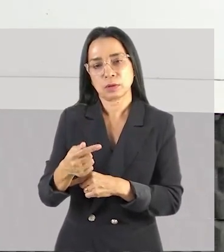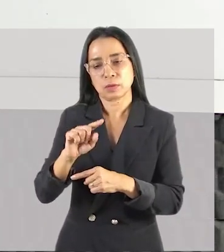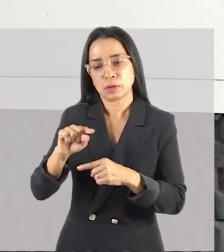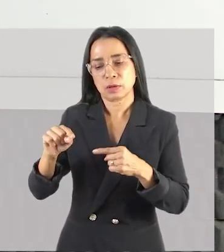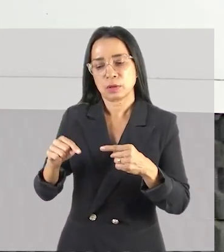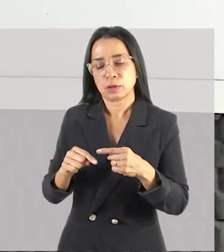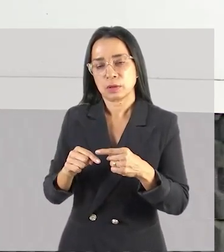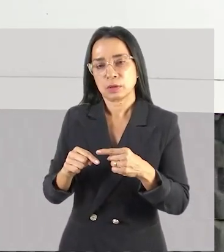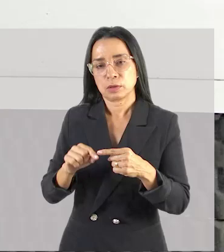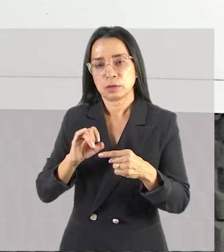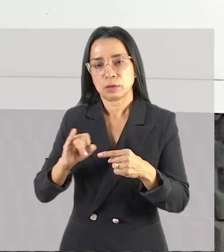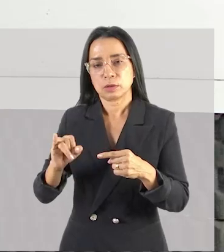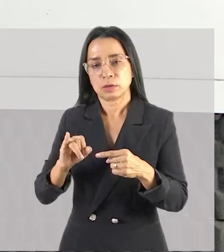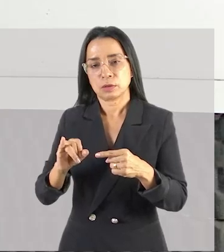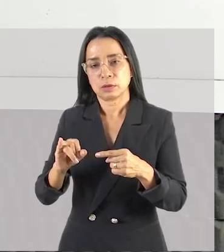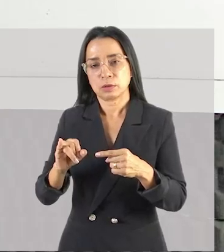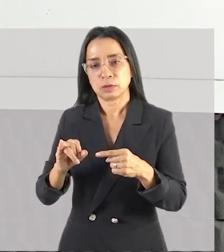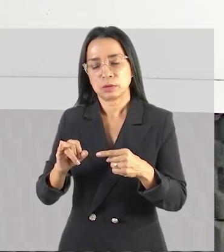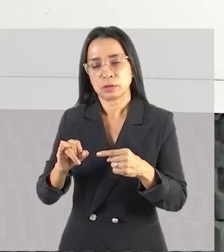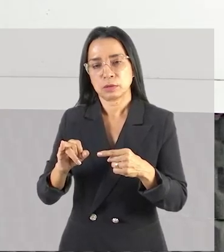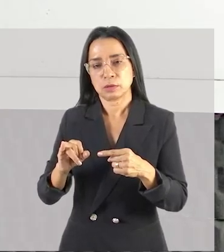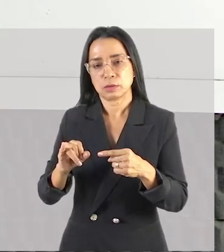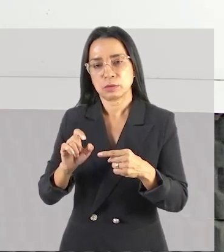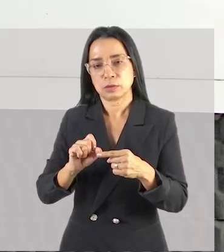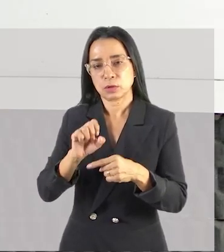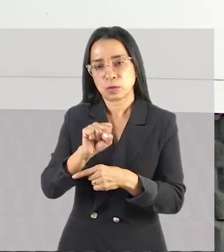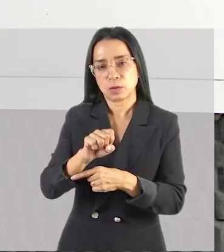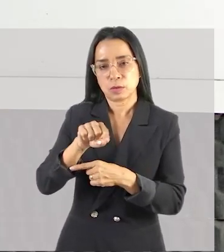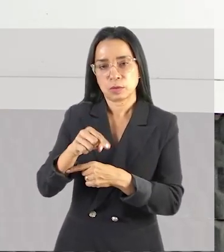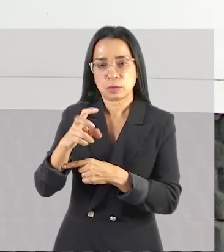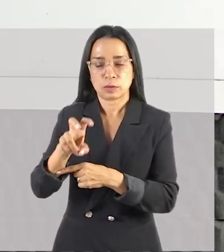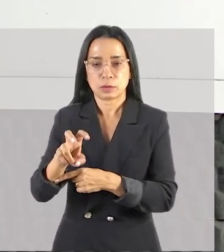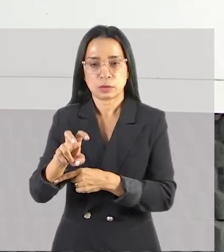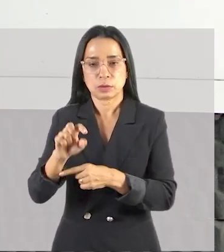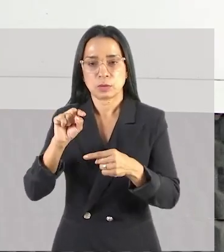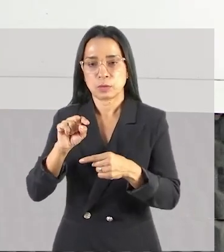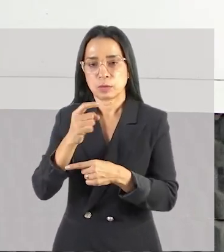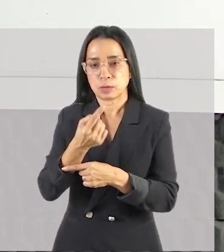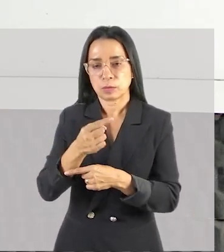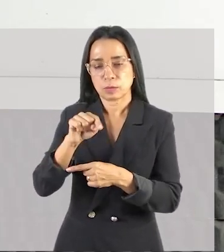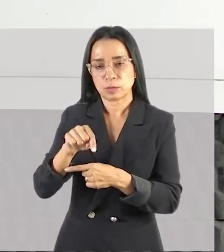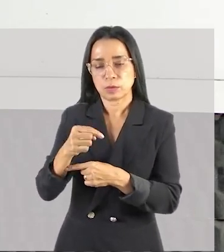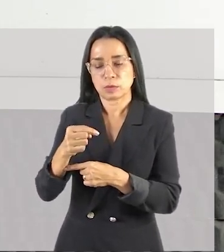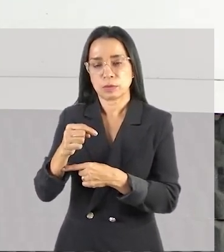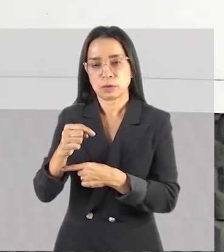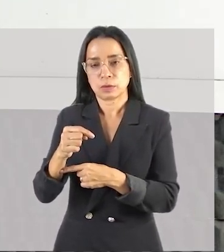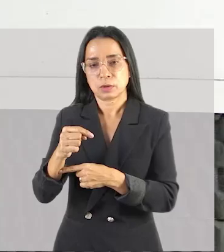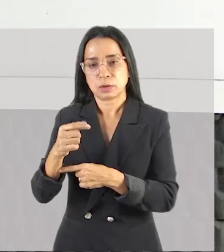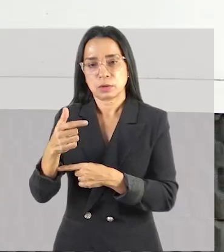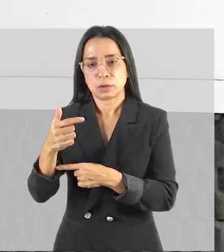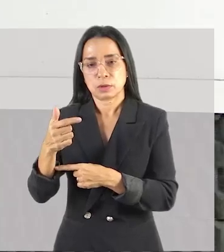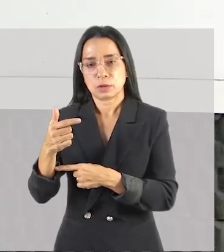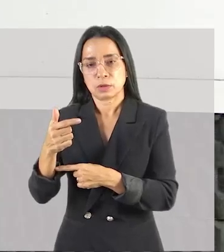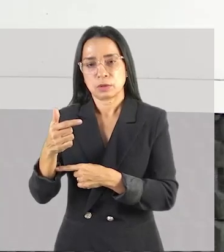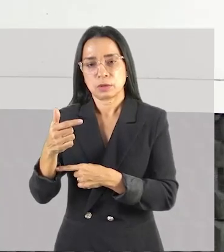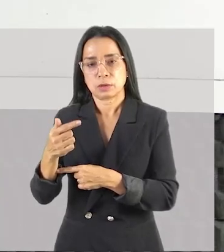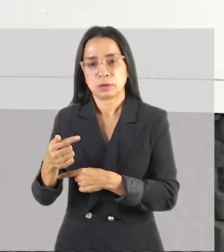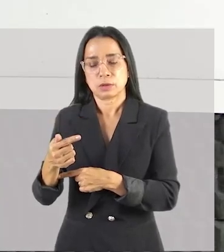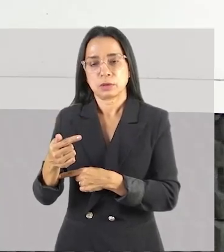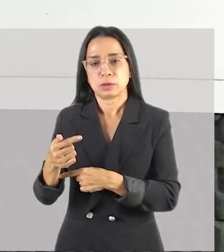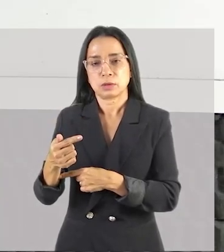Se você divide 8,5 por 1,7, você encontra 5.